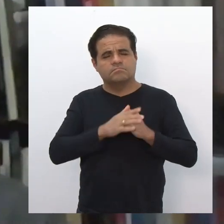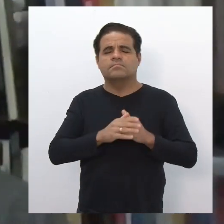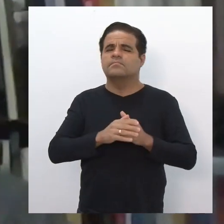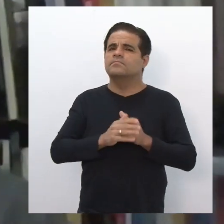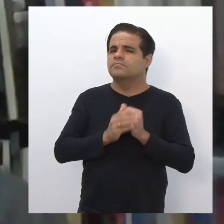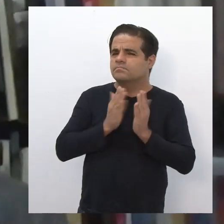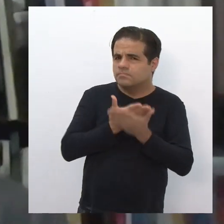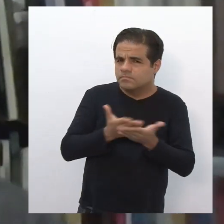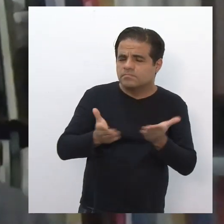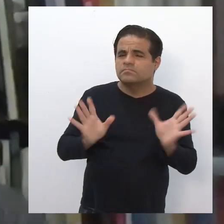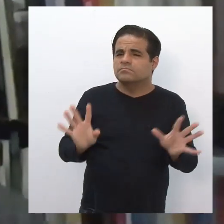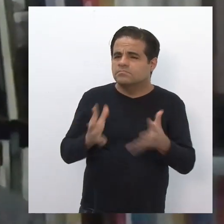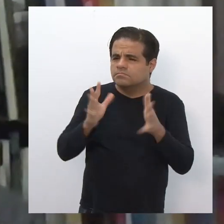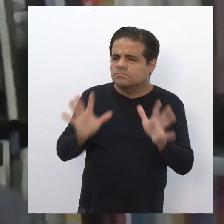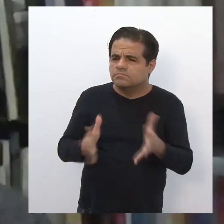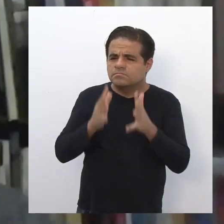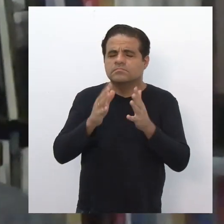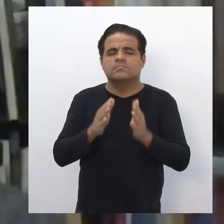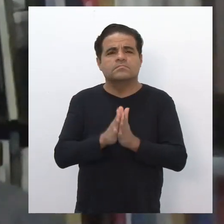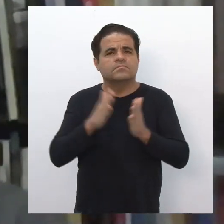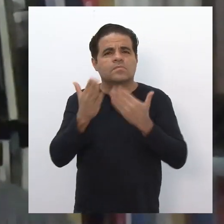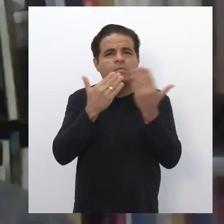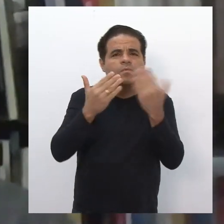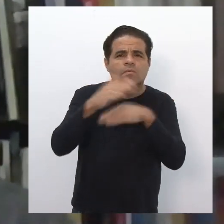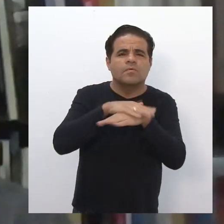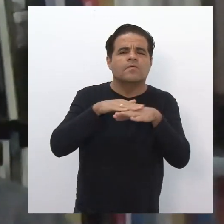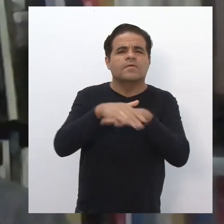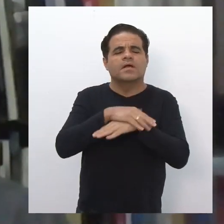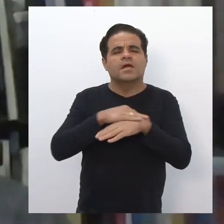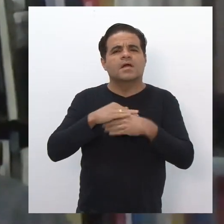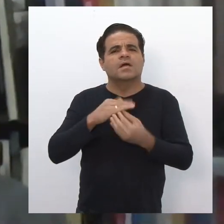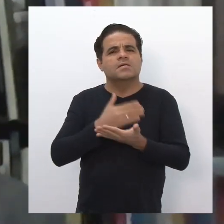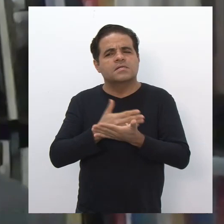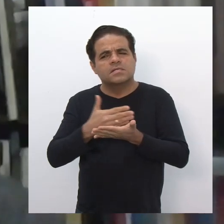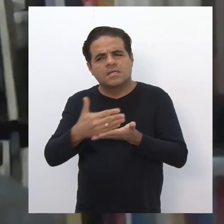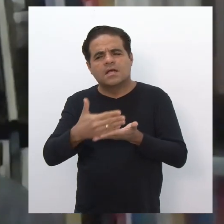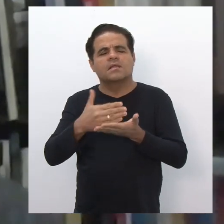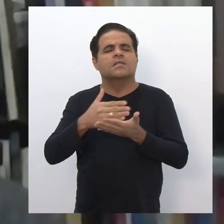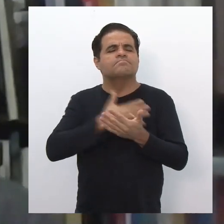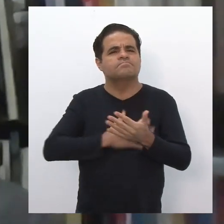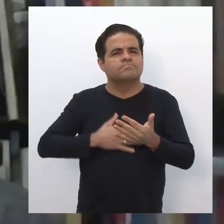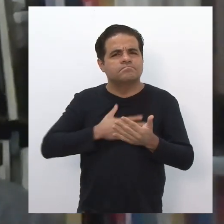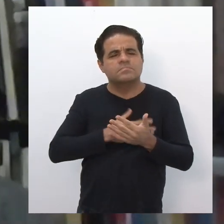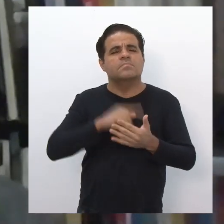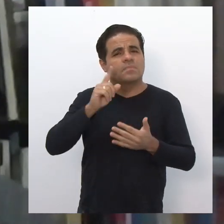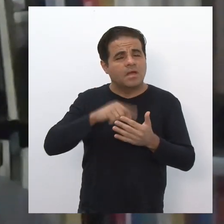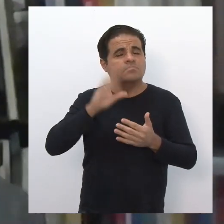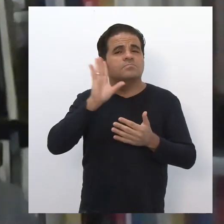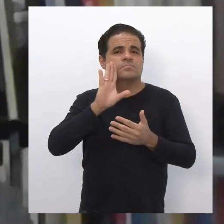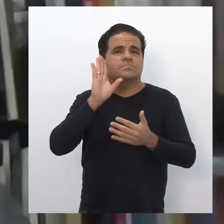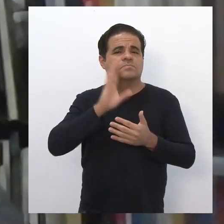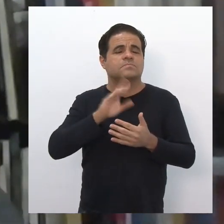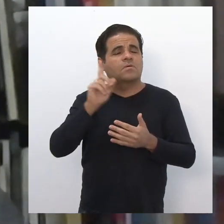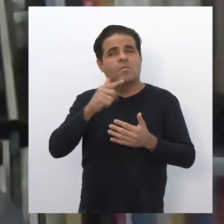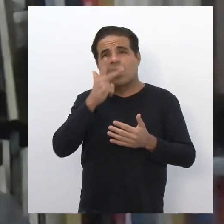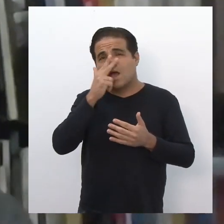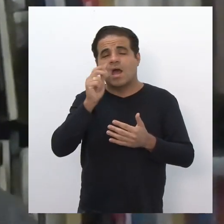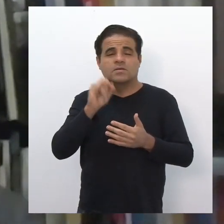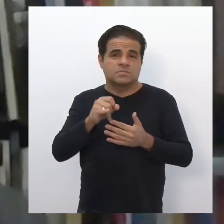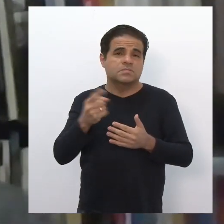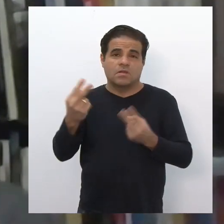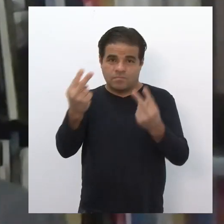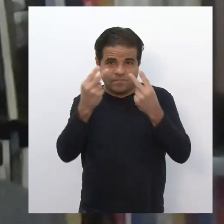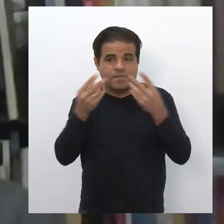para promover um dinamismo, umas conversas muito agradáveis, assim, realmente é muito legal. Então, eu acho que para quem está